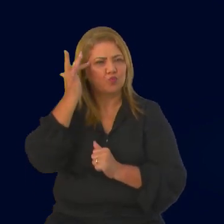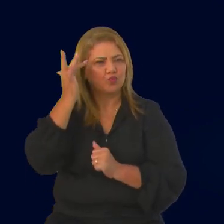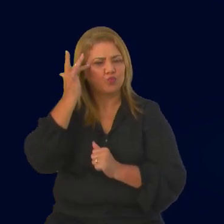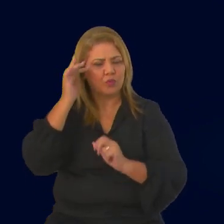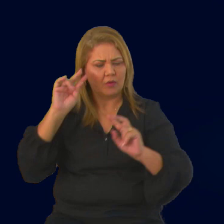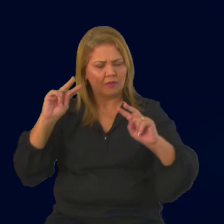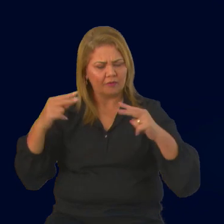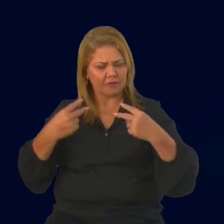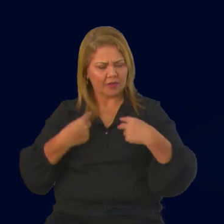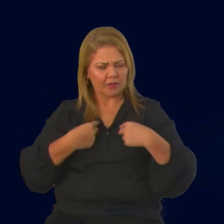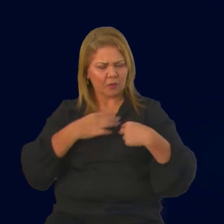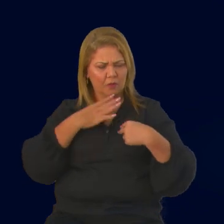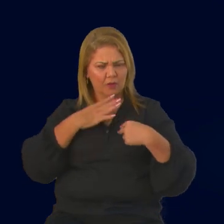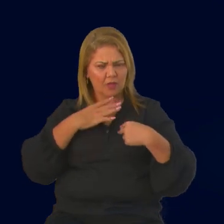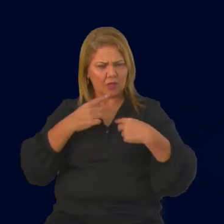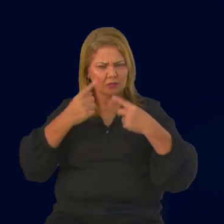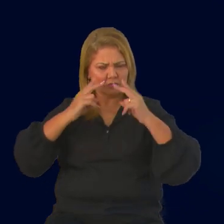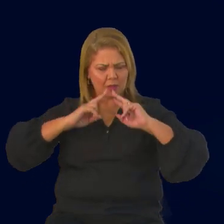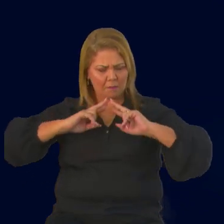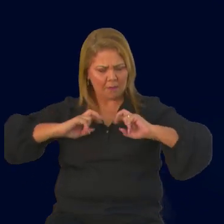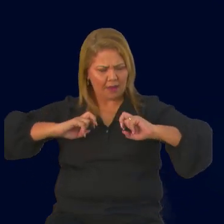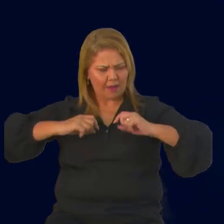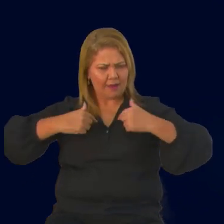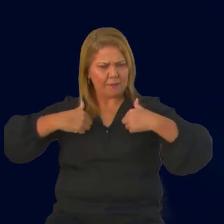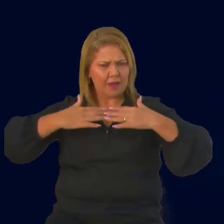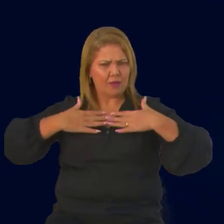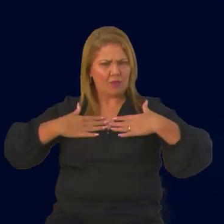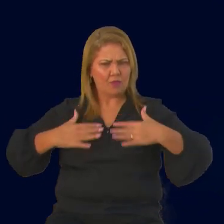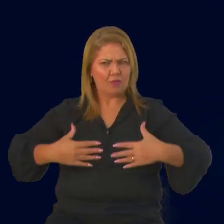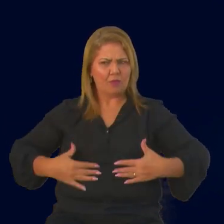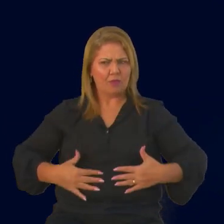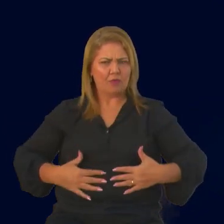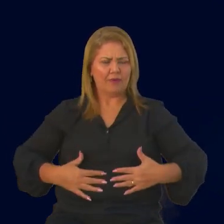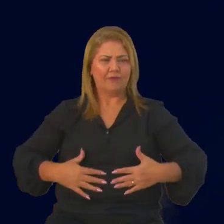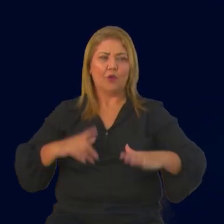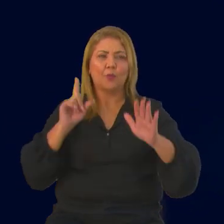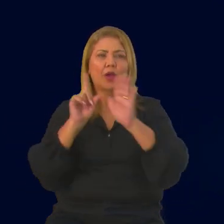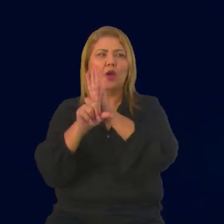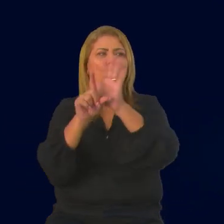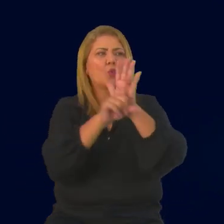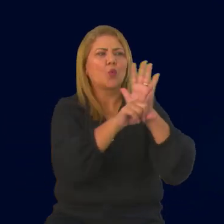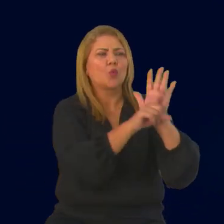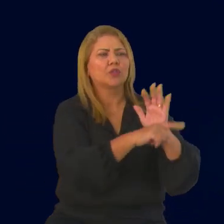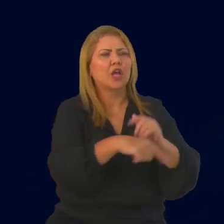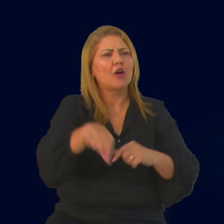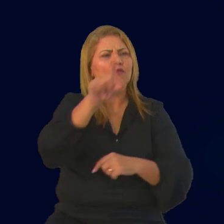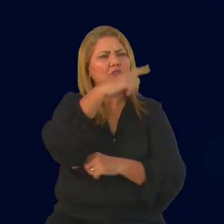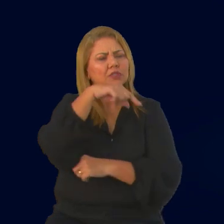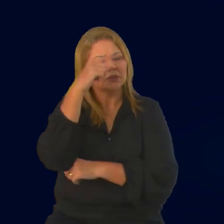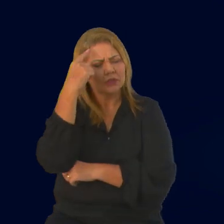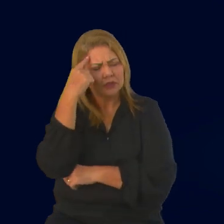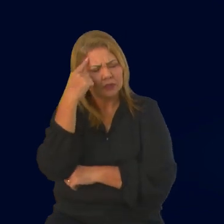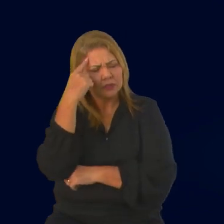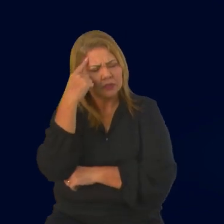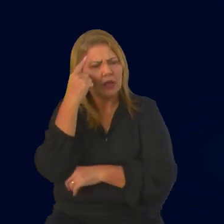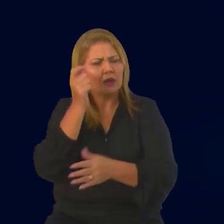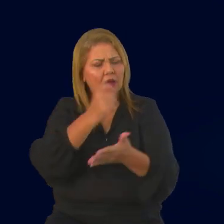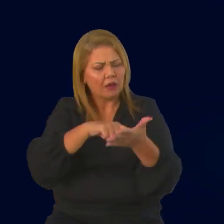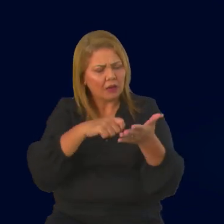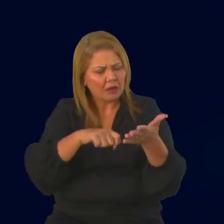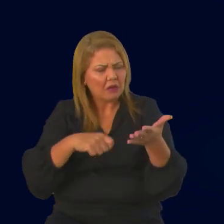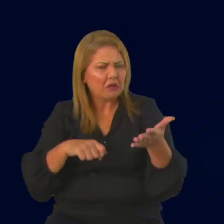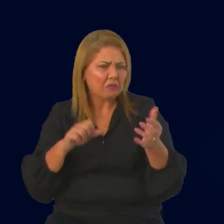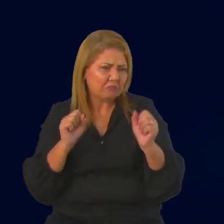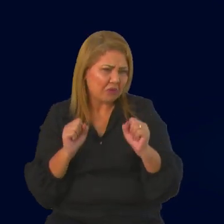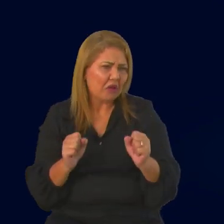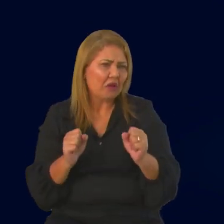autoconhecimento. Então, vou fazer umas perguntas e gostaria que vocês ou anotassem, inclusive podem